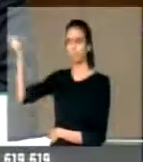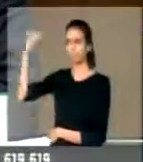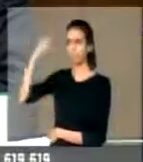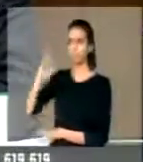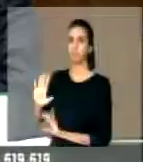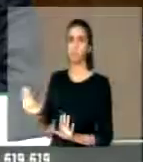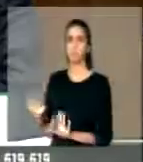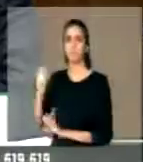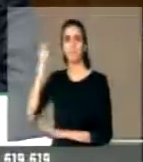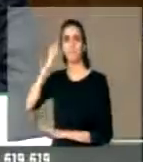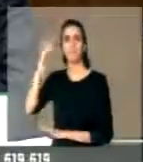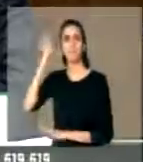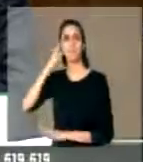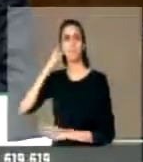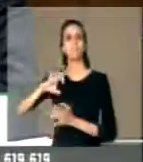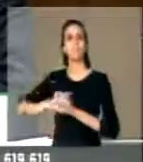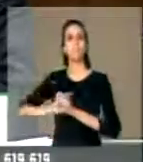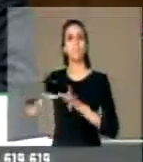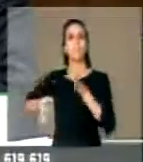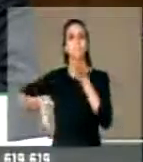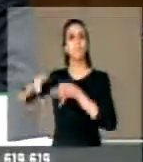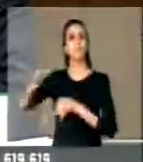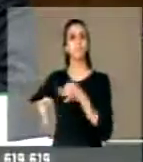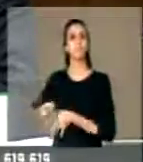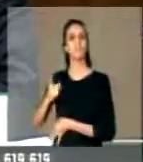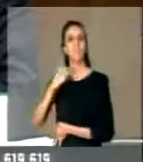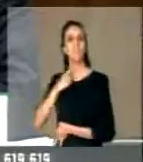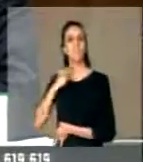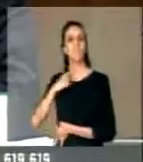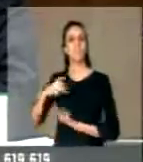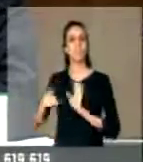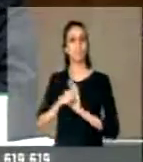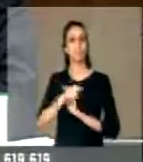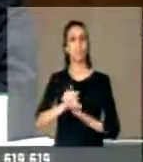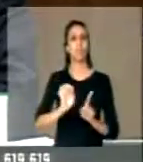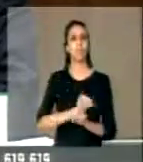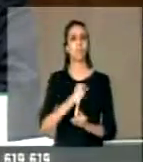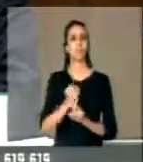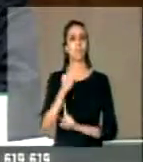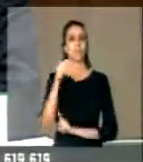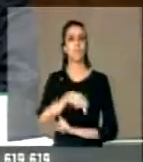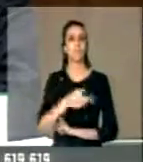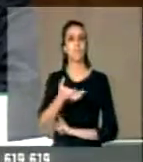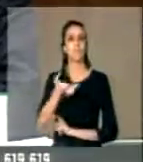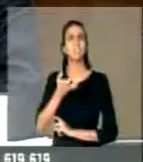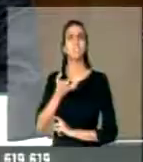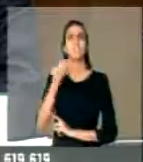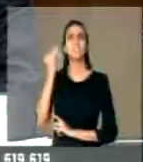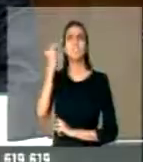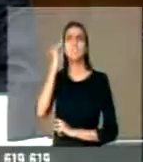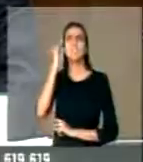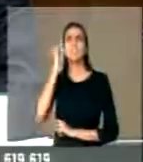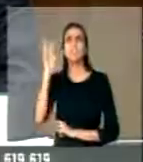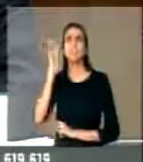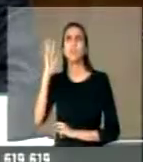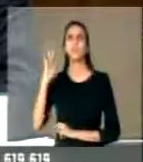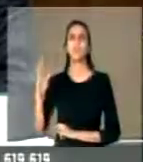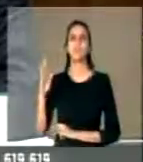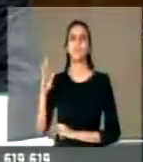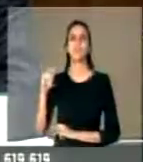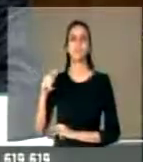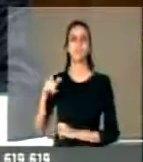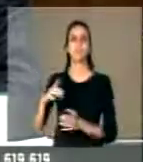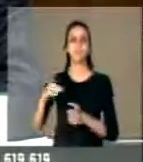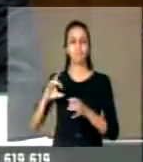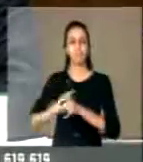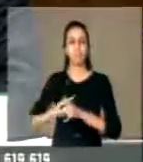Era o desejo e o sonho, gestado em séculos de insurgência, de construir uma república nos trópicos. O gesto